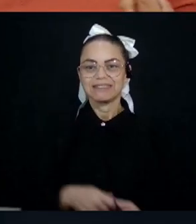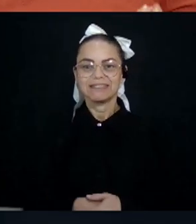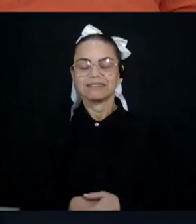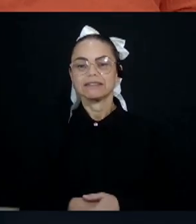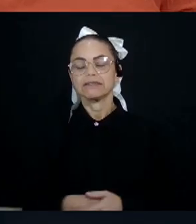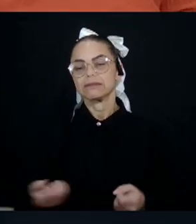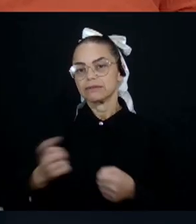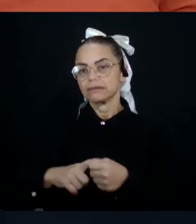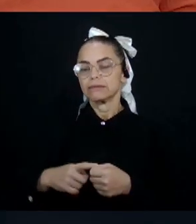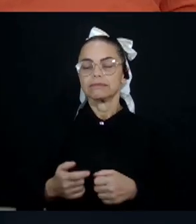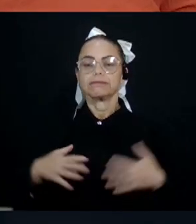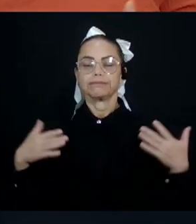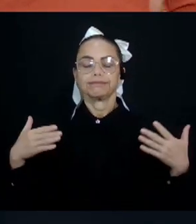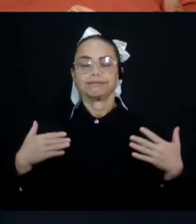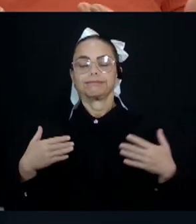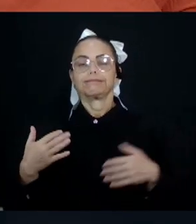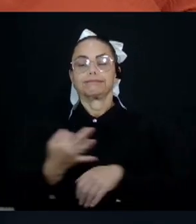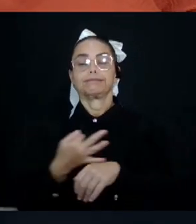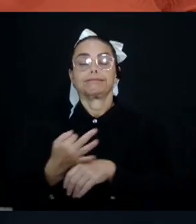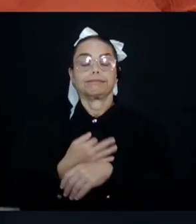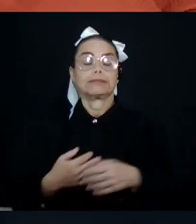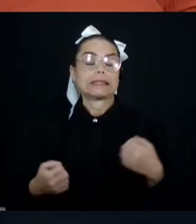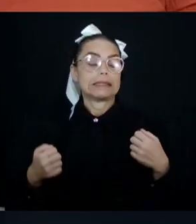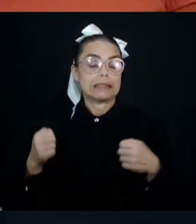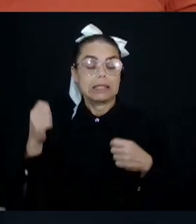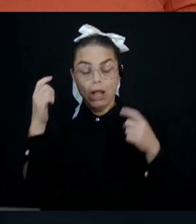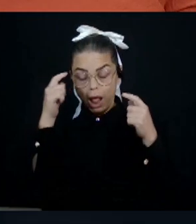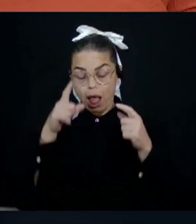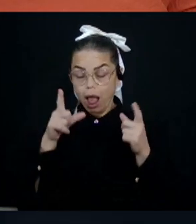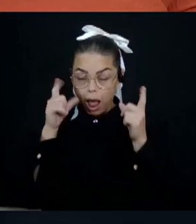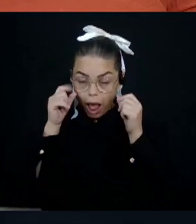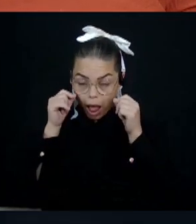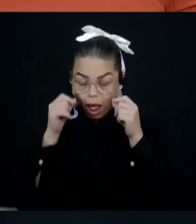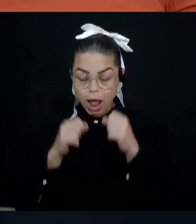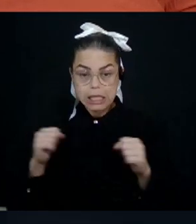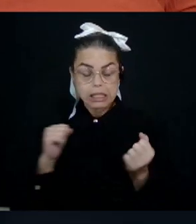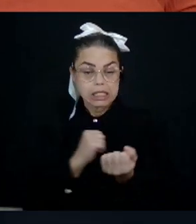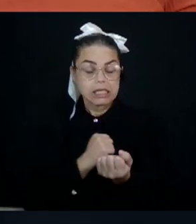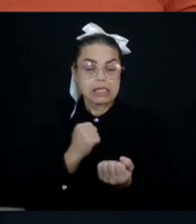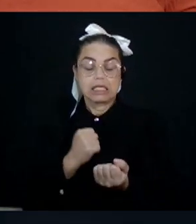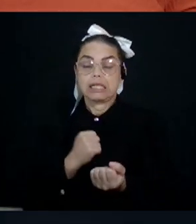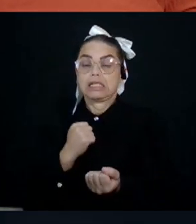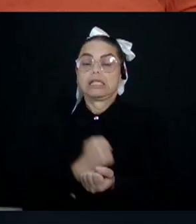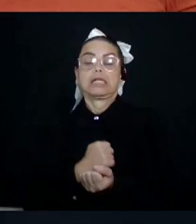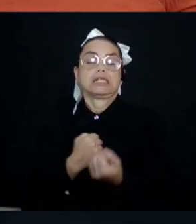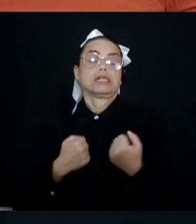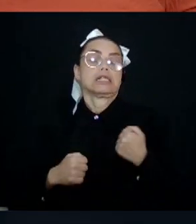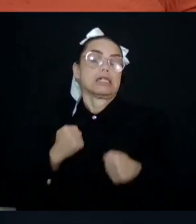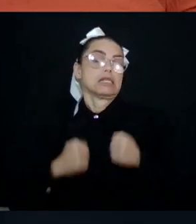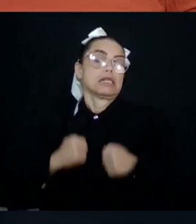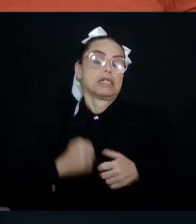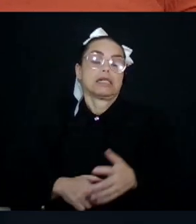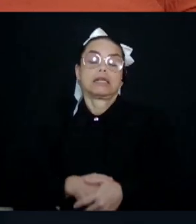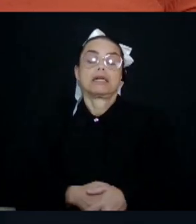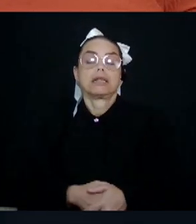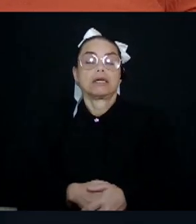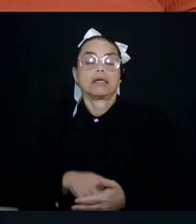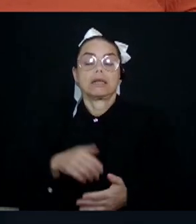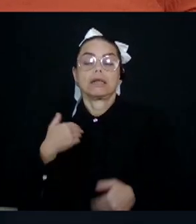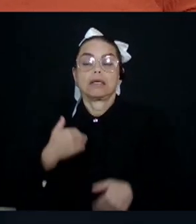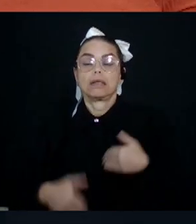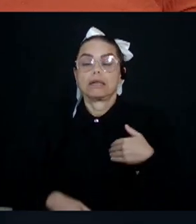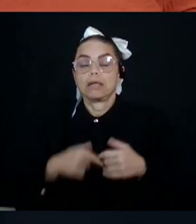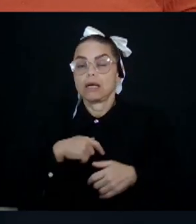férias, meu sono bagunça, minha ansiedade dispara, o meu corpo demora para entender que acabou. Quanto tempo é esperado